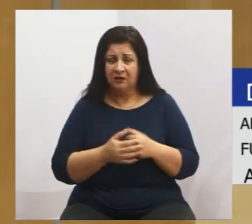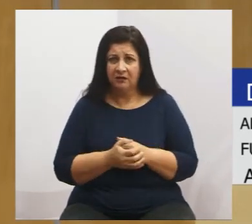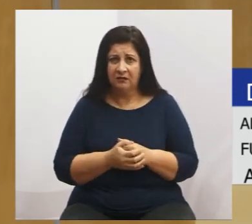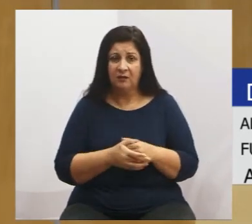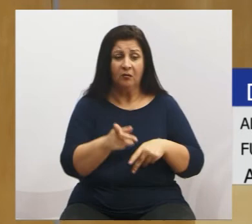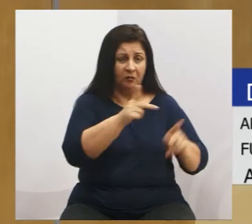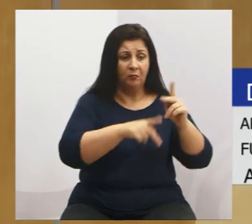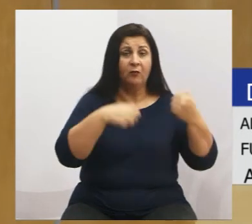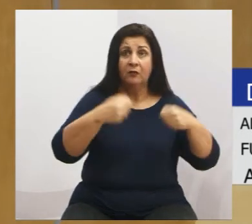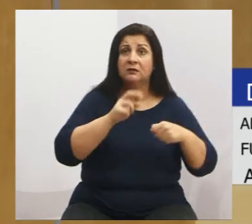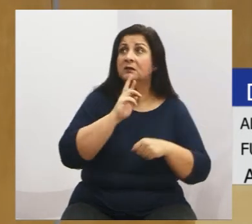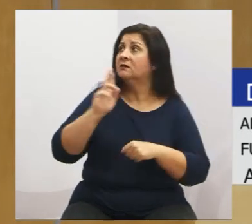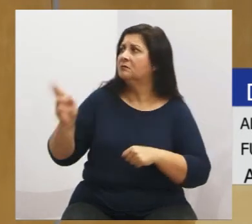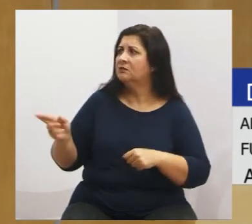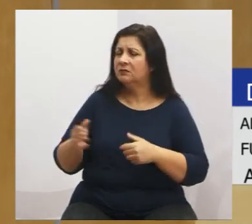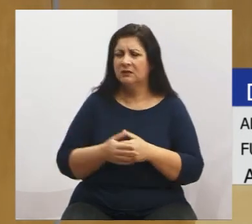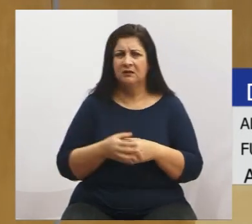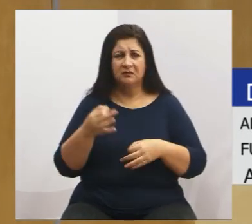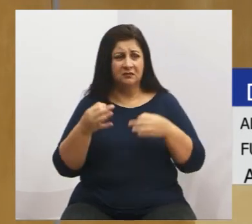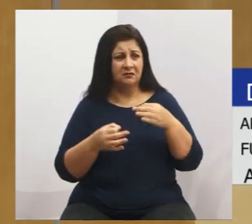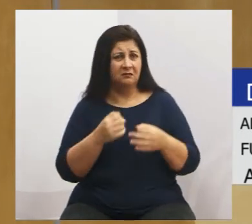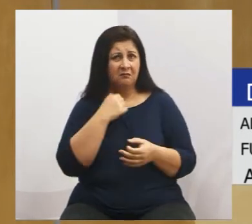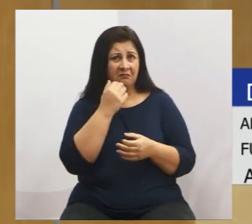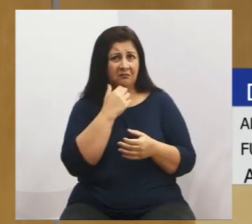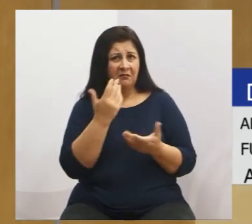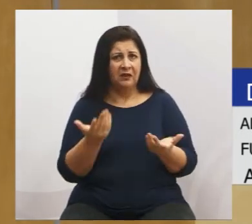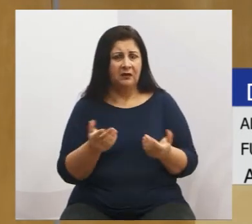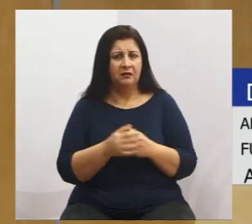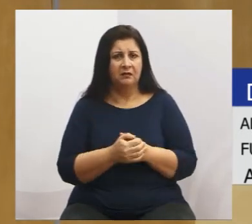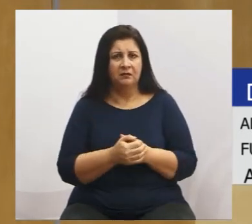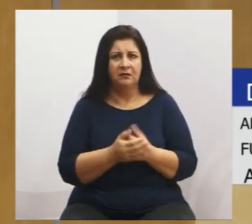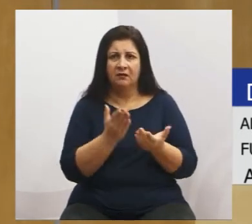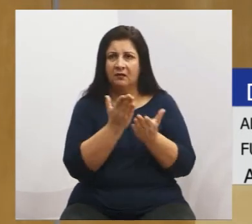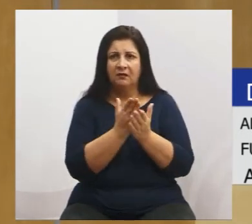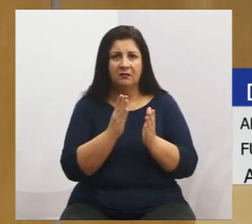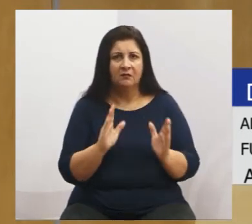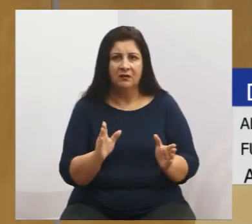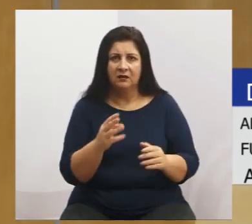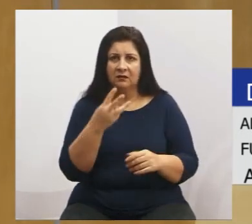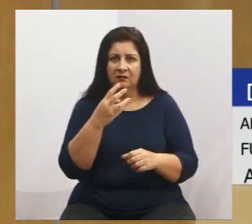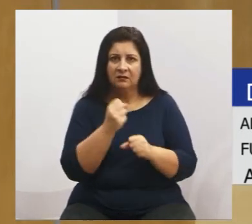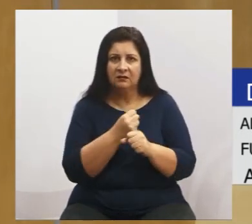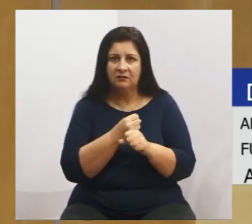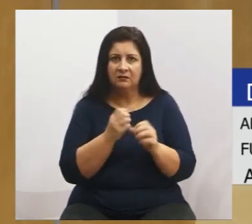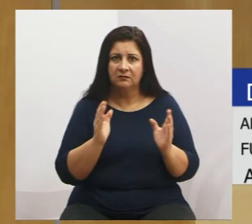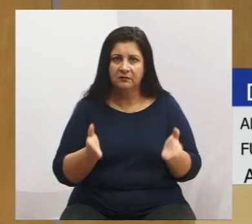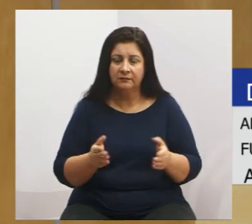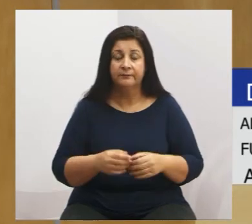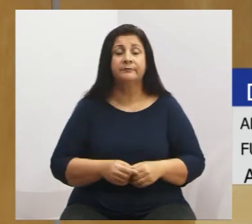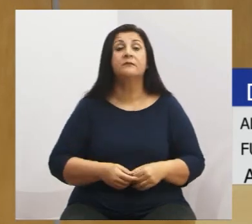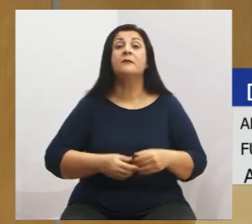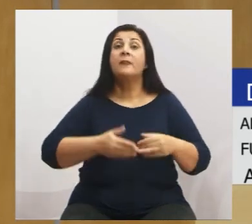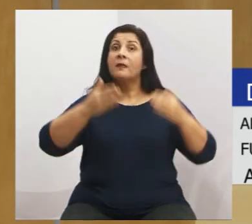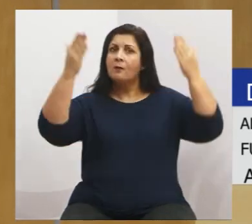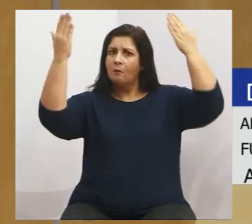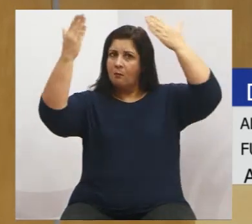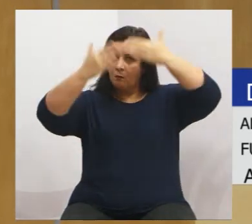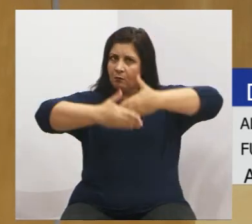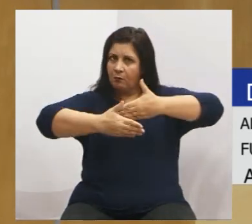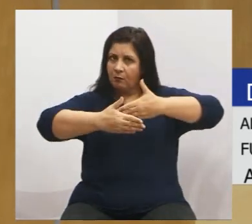Essa investigação aí já está parada há pelo menos 2-3 anos, sem andamento. Nós provamos aqui nessa